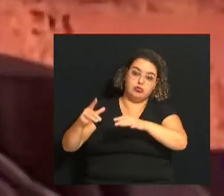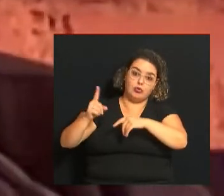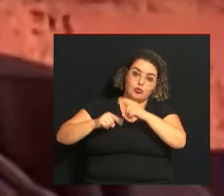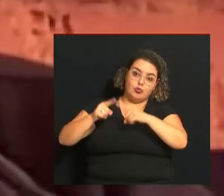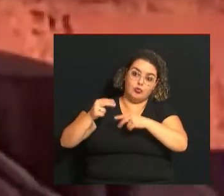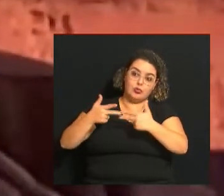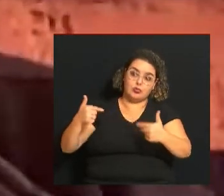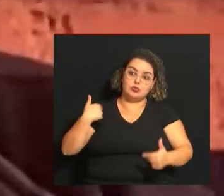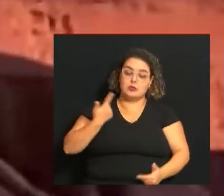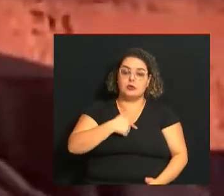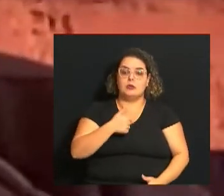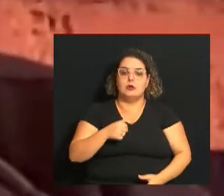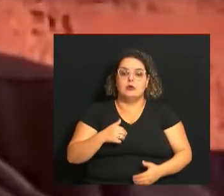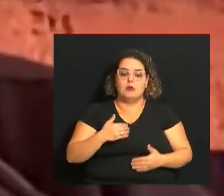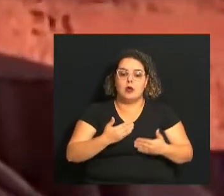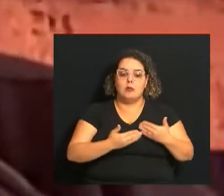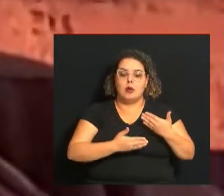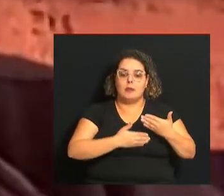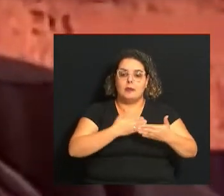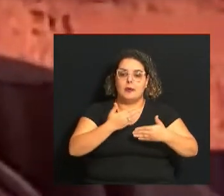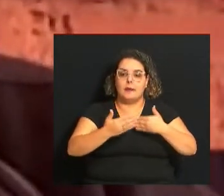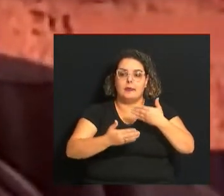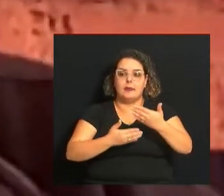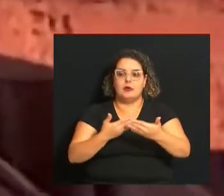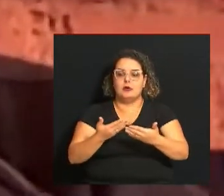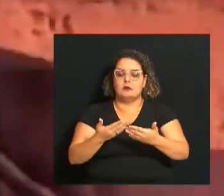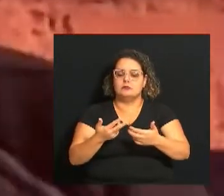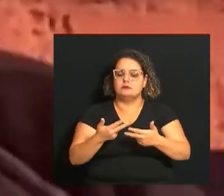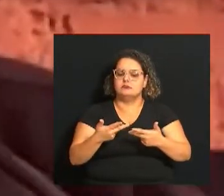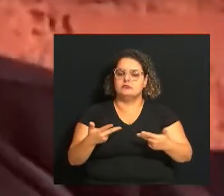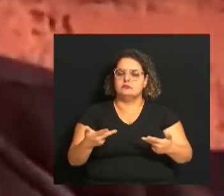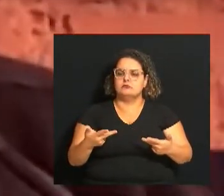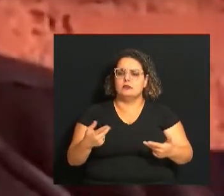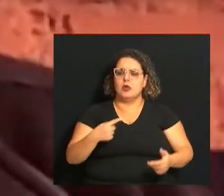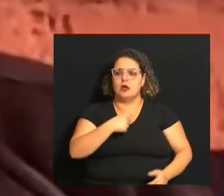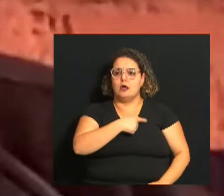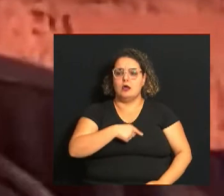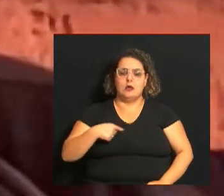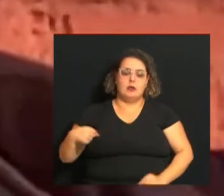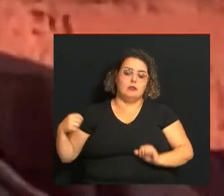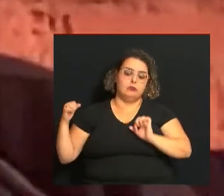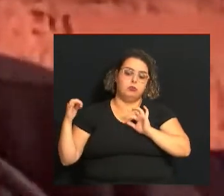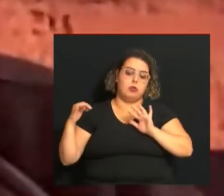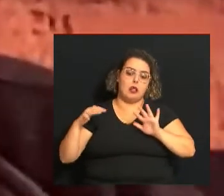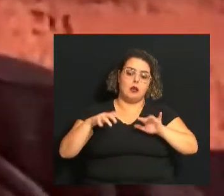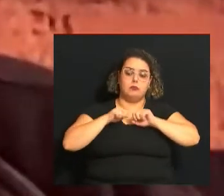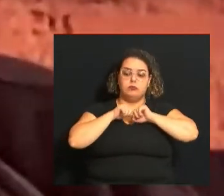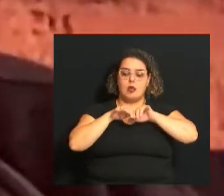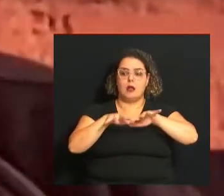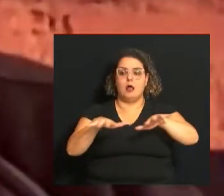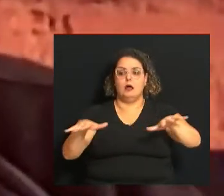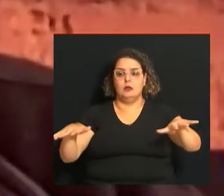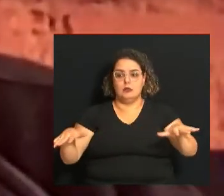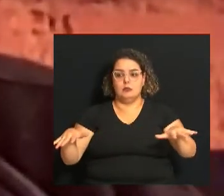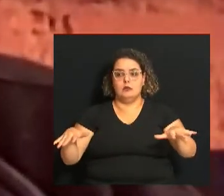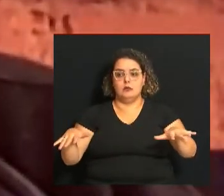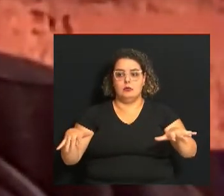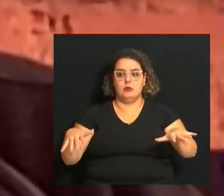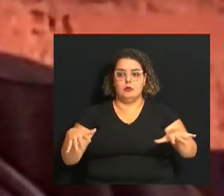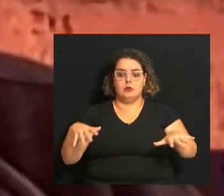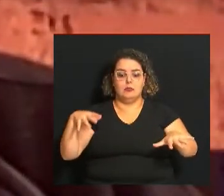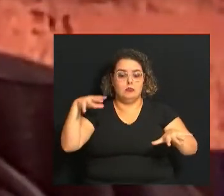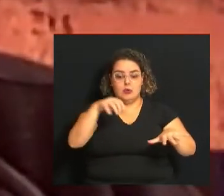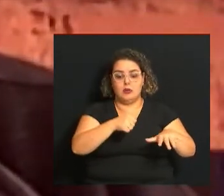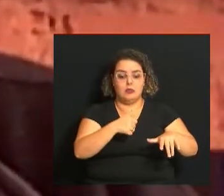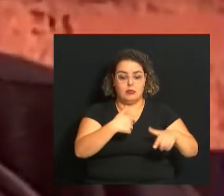aí o tempo foi passando e a gente viu que as coisas não eram bem assim. A China é que invadiu o resto do mundo, né? Ou pegou o emprego de quem tinha